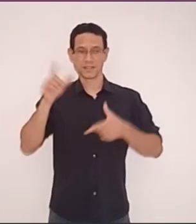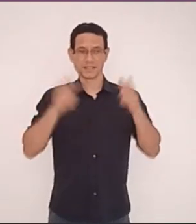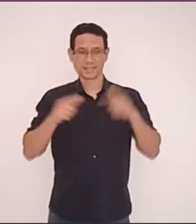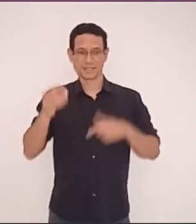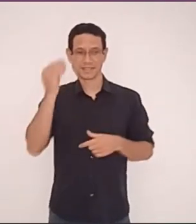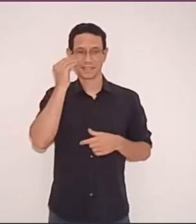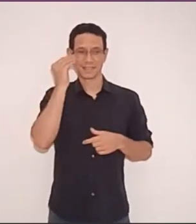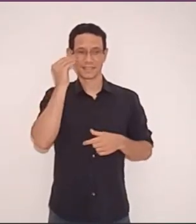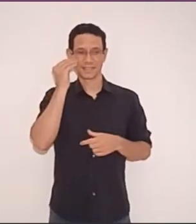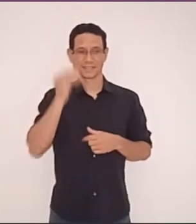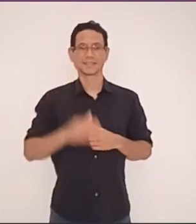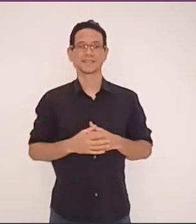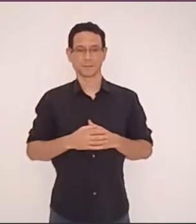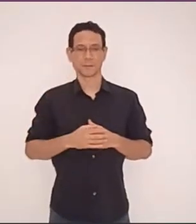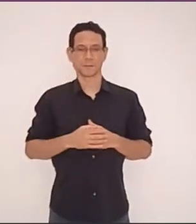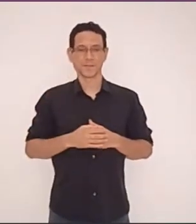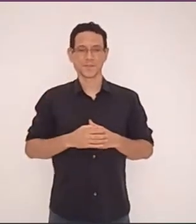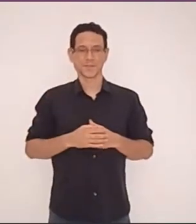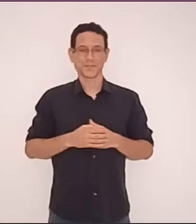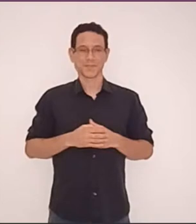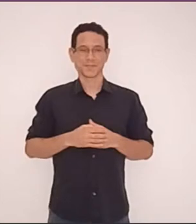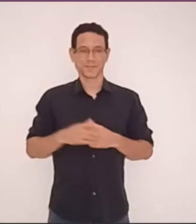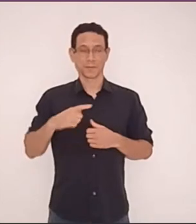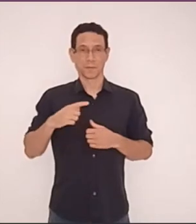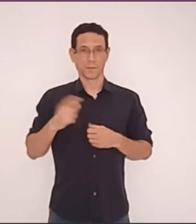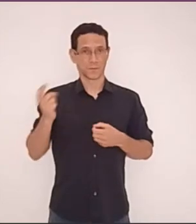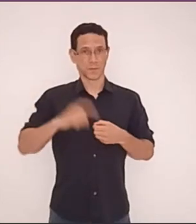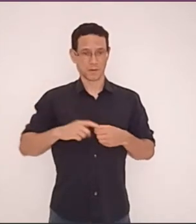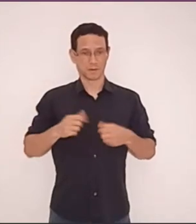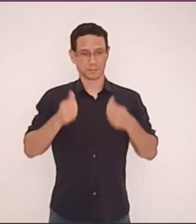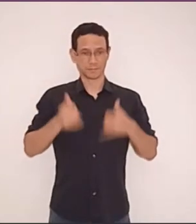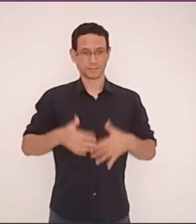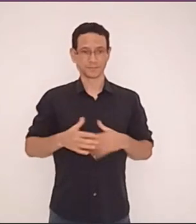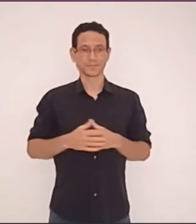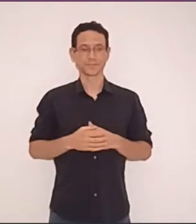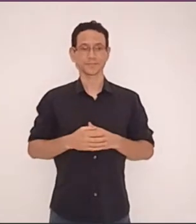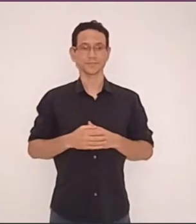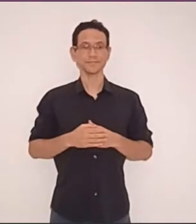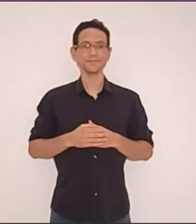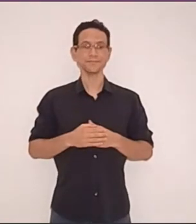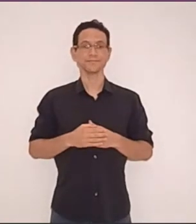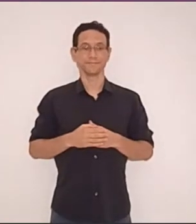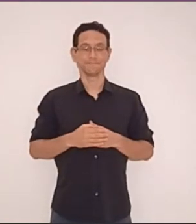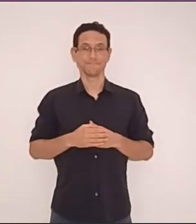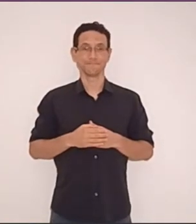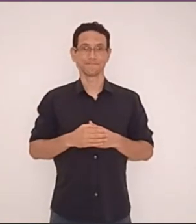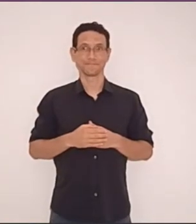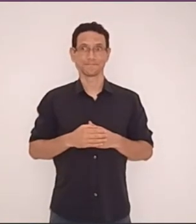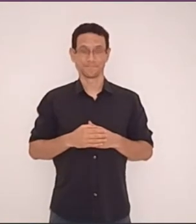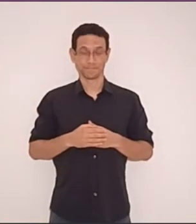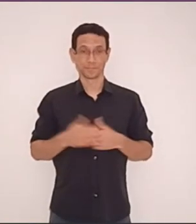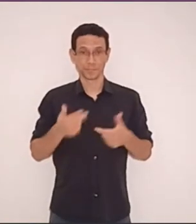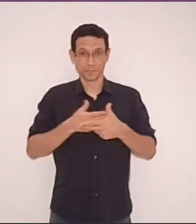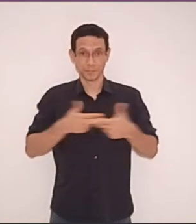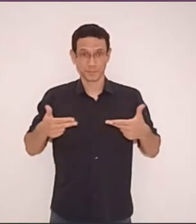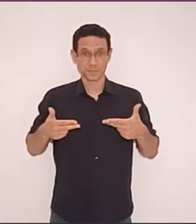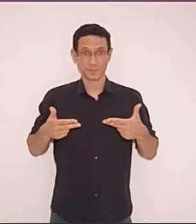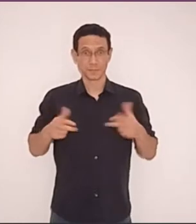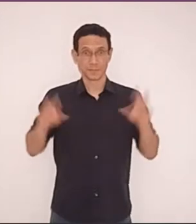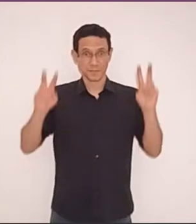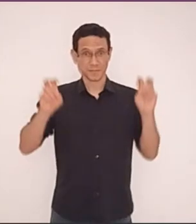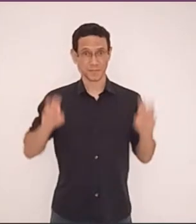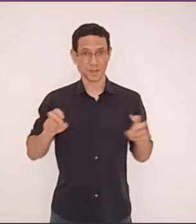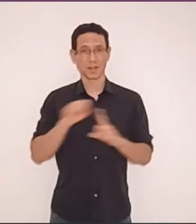coisas que tá faltando Aqui é onde a gente estava pensando aqui a gente tem que usar que São Cosme